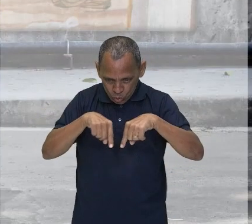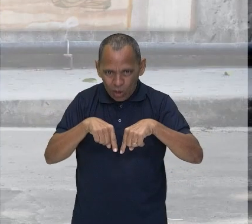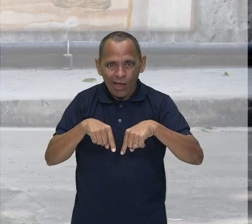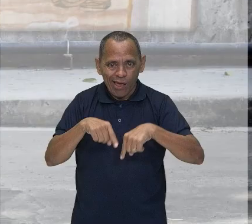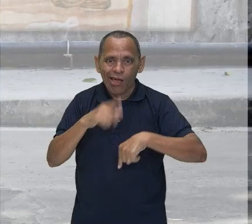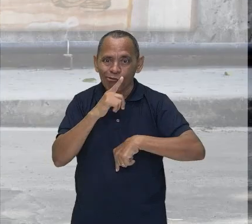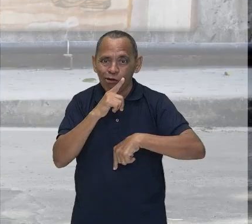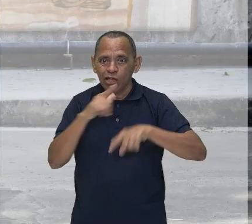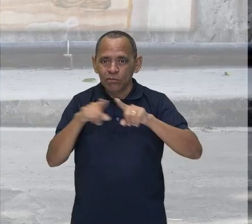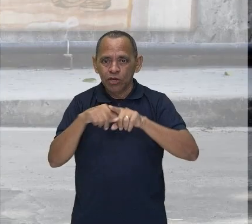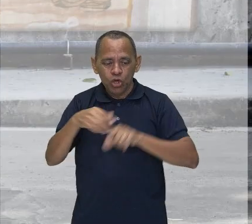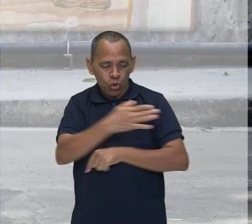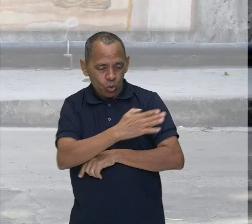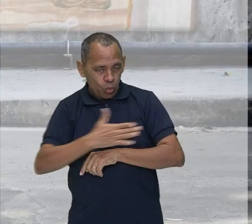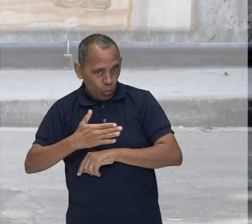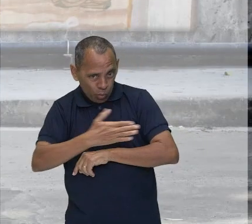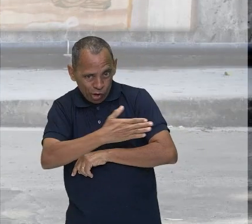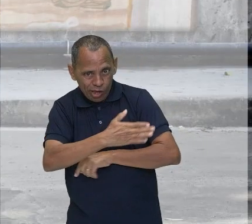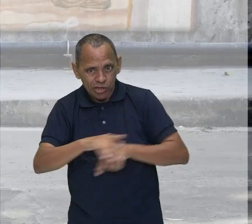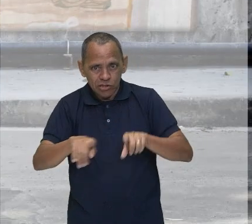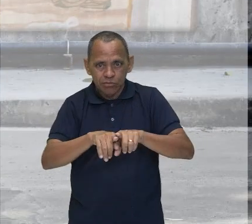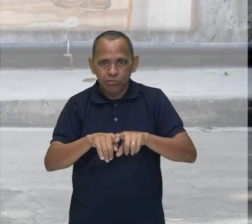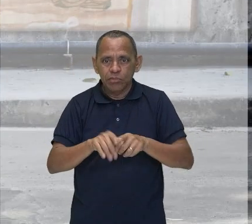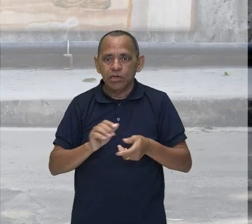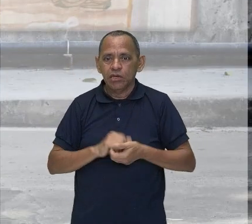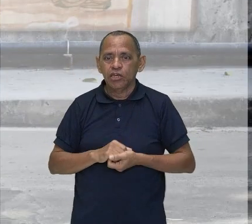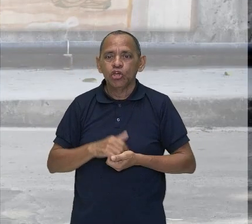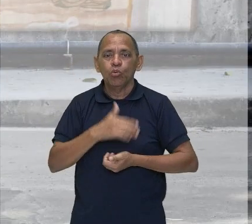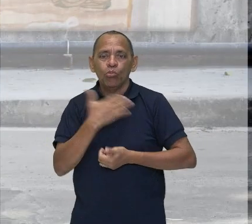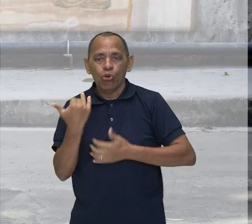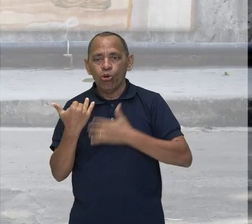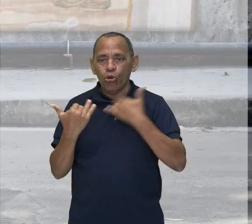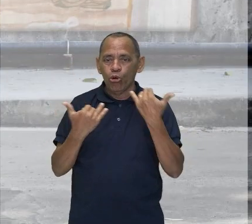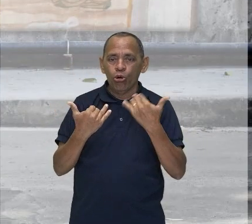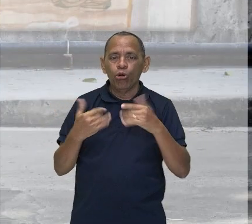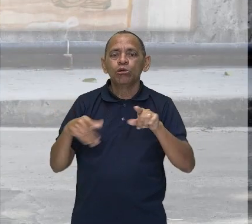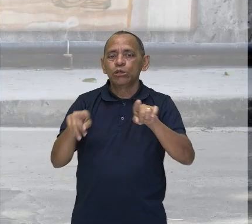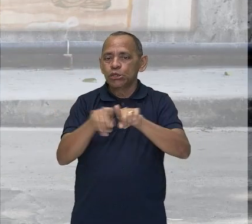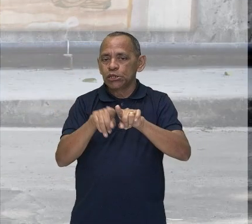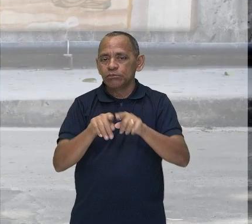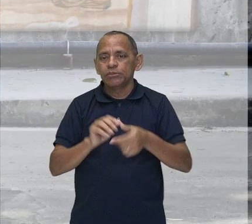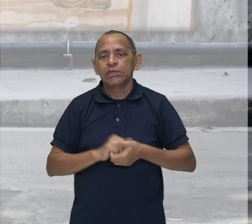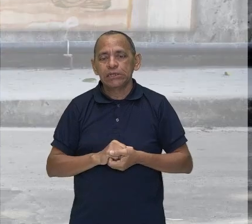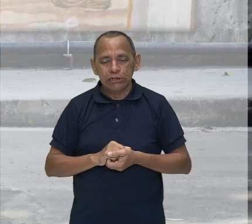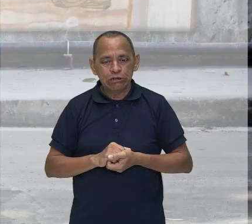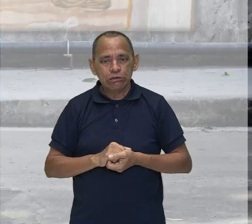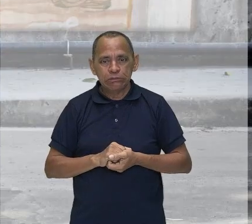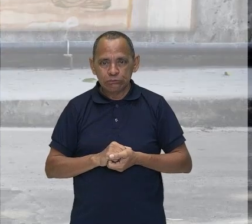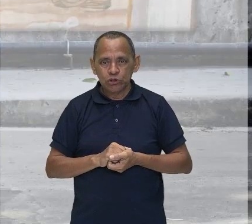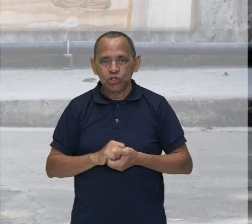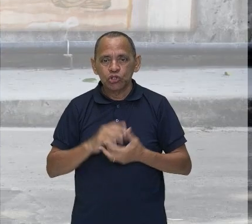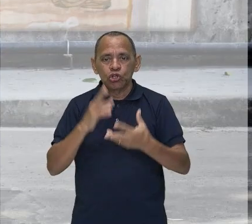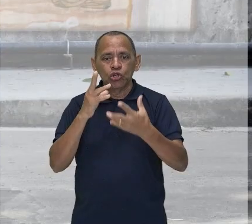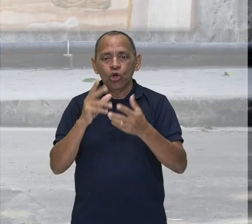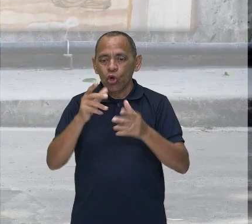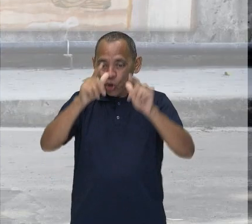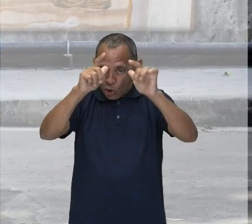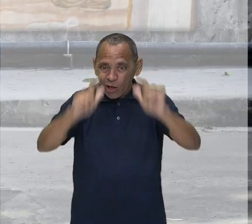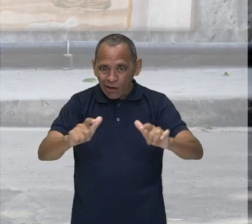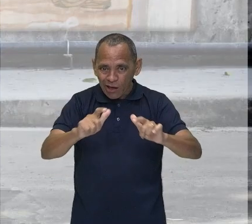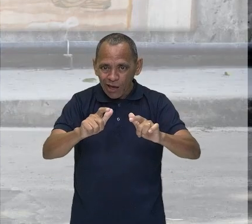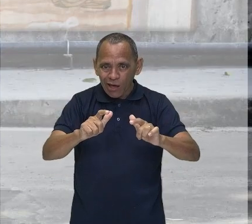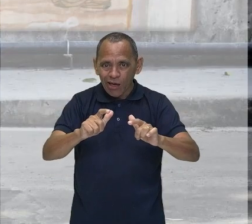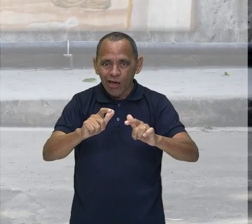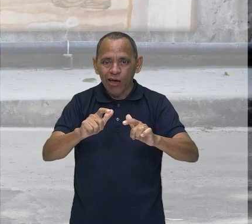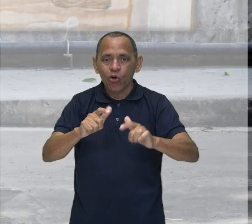veja ao redor, tem peixes mortos, né? Tá ali, tá seco o ambiente, então mostra o quê? Que esse ambiente não